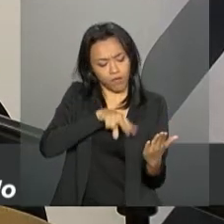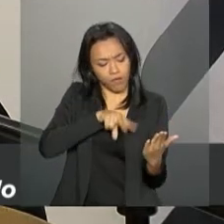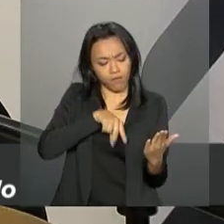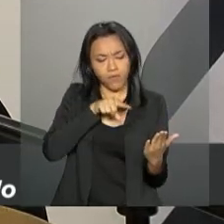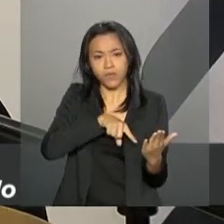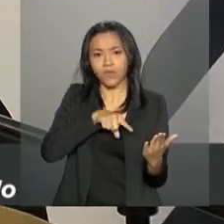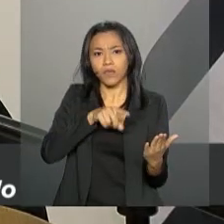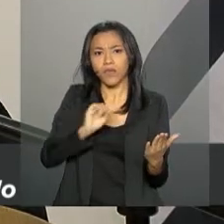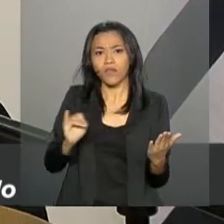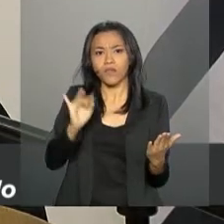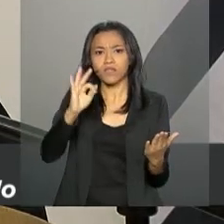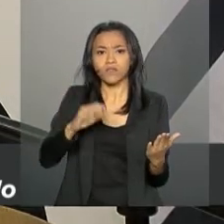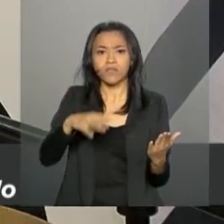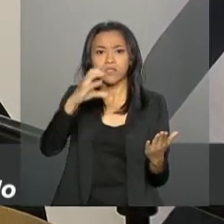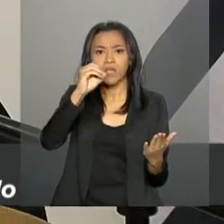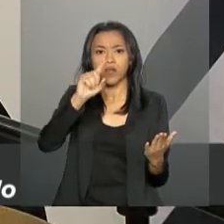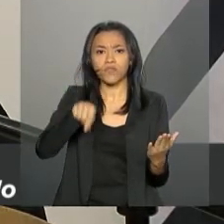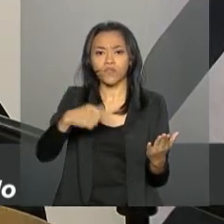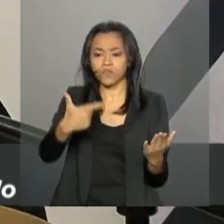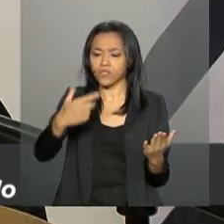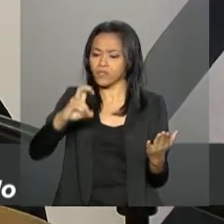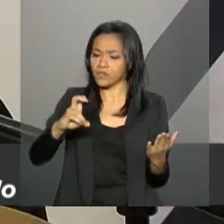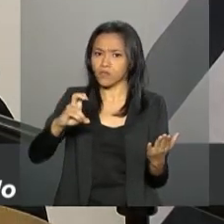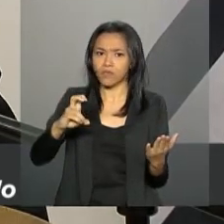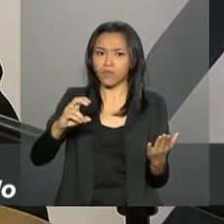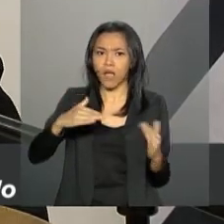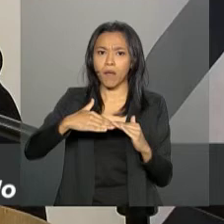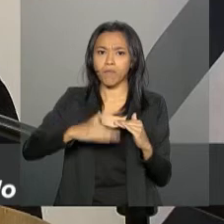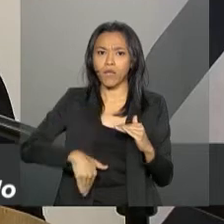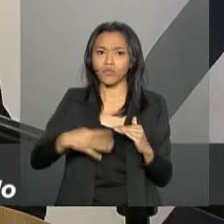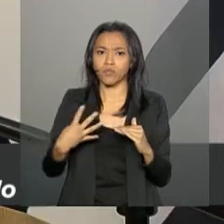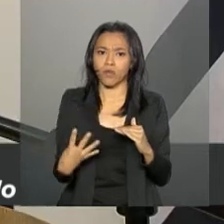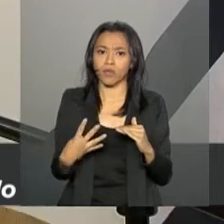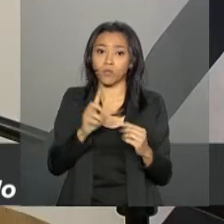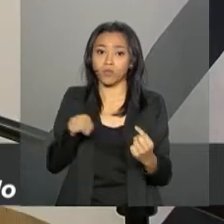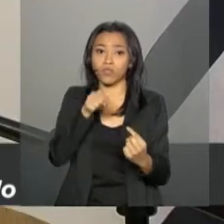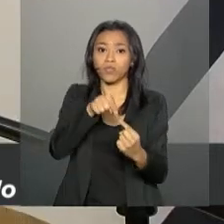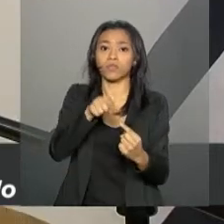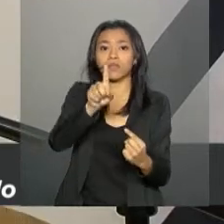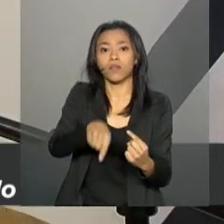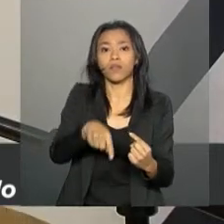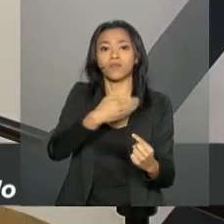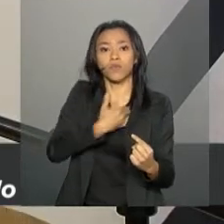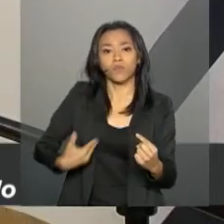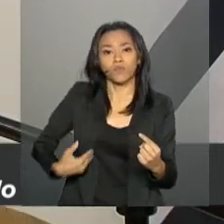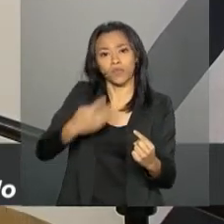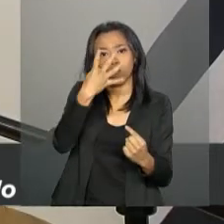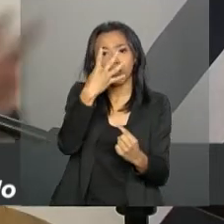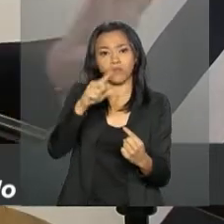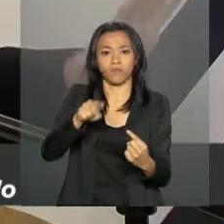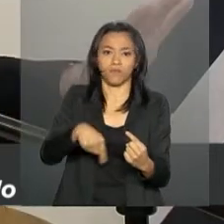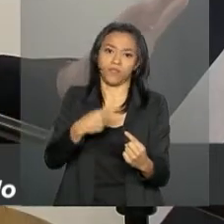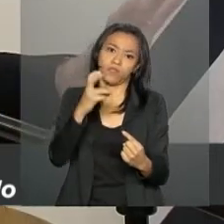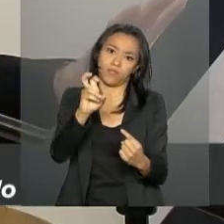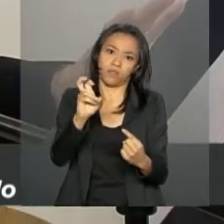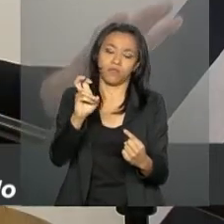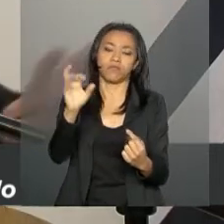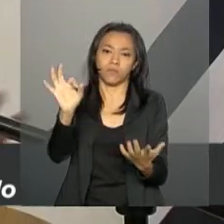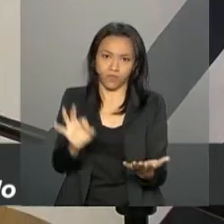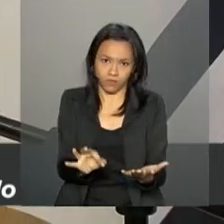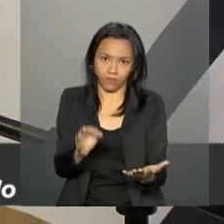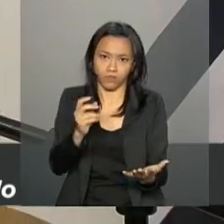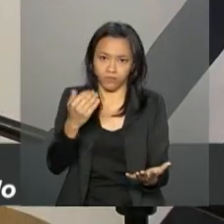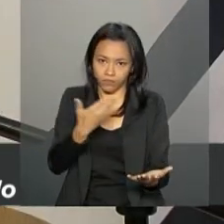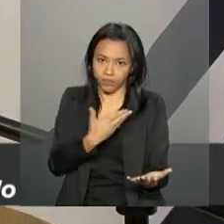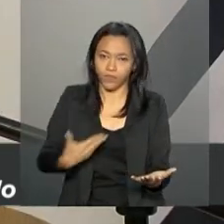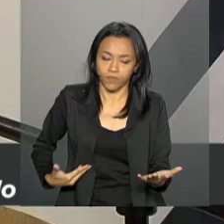de 0,25%, portanto, a inflação está caindo, está abaixo de 4%, quando a meta é 4,5%. Mas o que eu quero registrar nesse momento, de